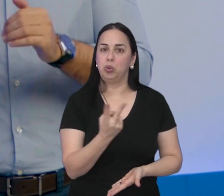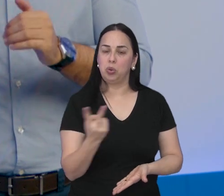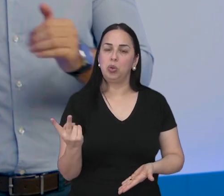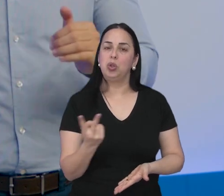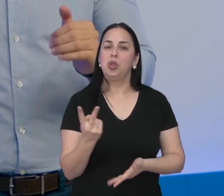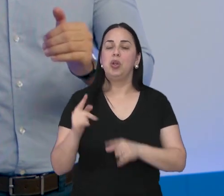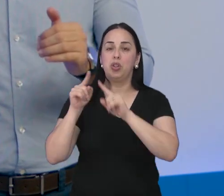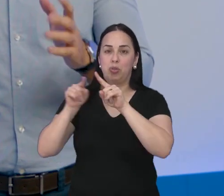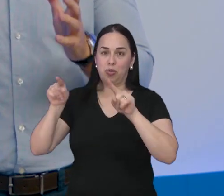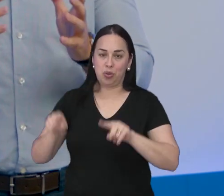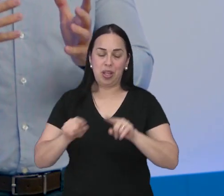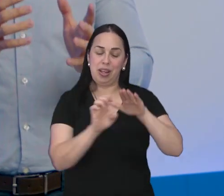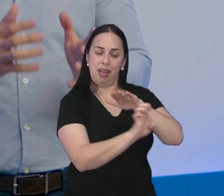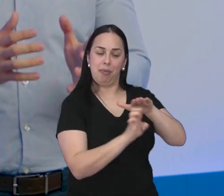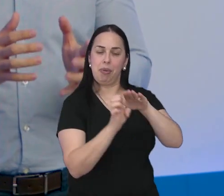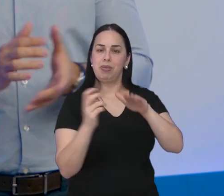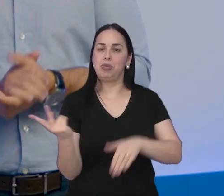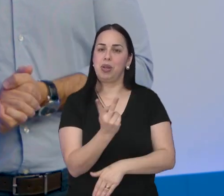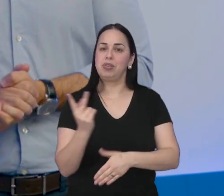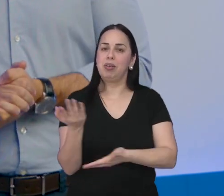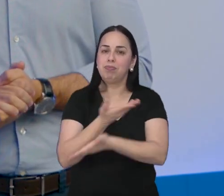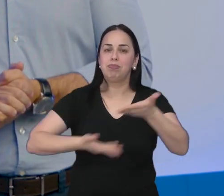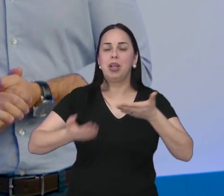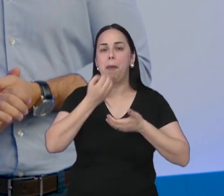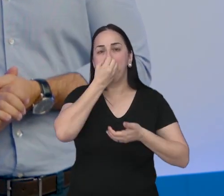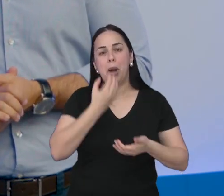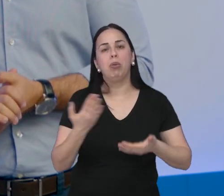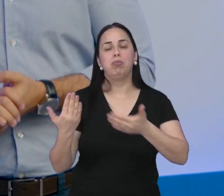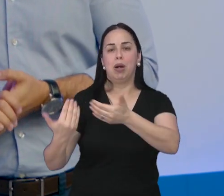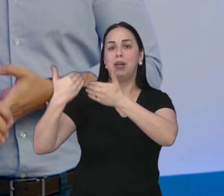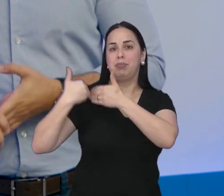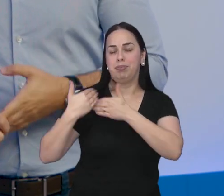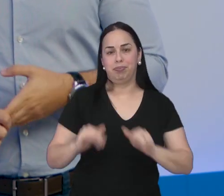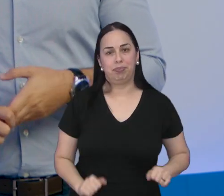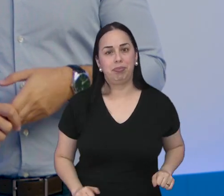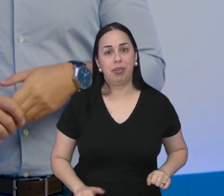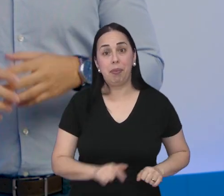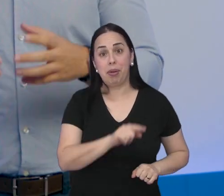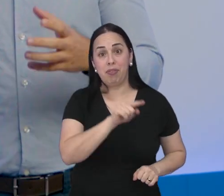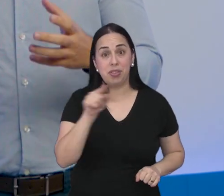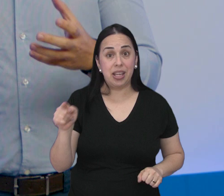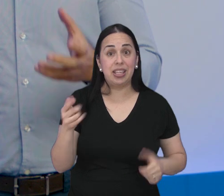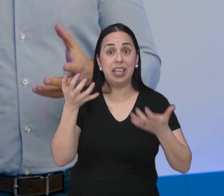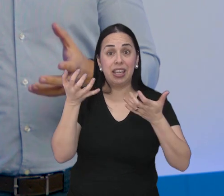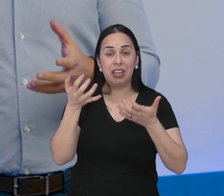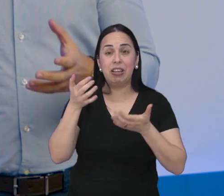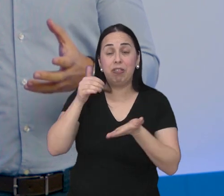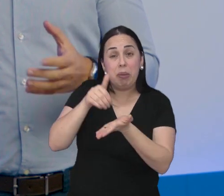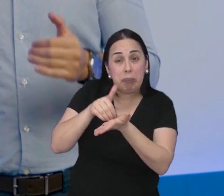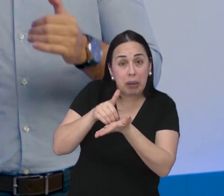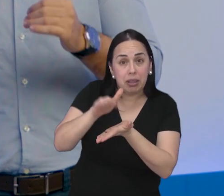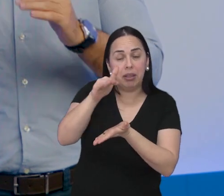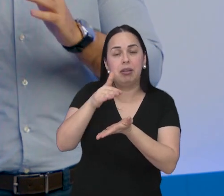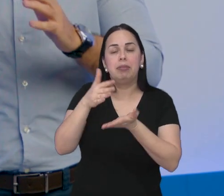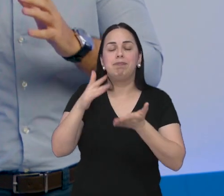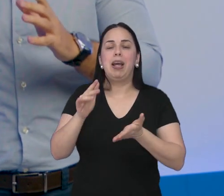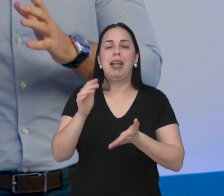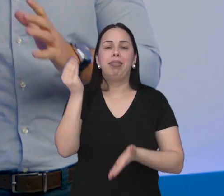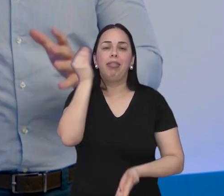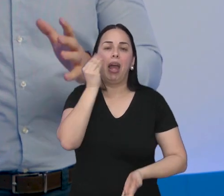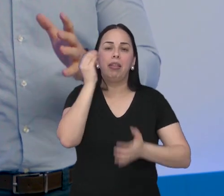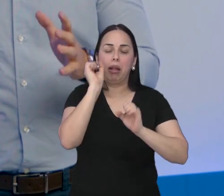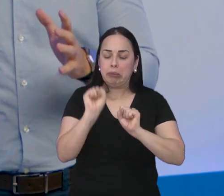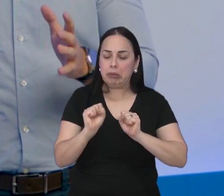ser obrigação de um funcionário e também da empresa. Bom, e para quem foi desligado, o importante é recompor